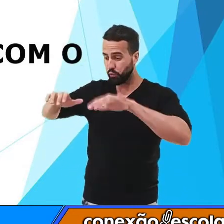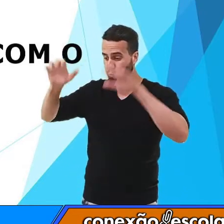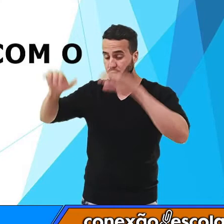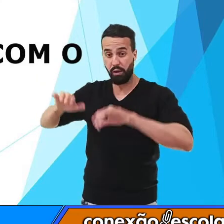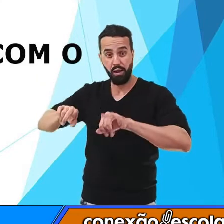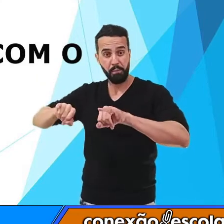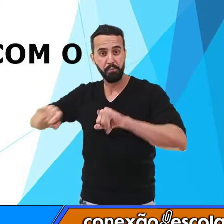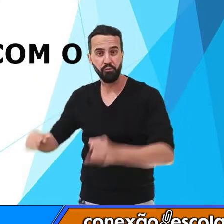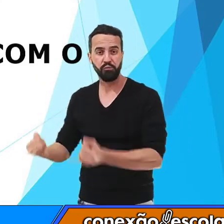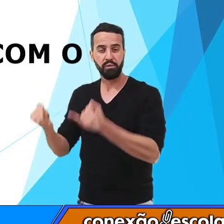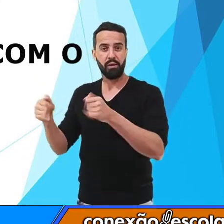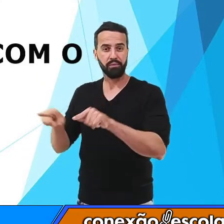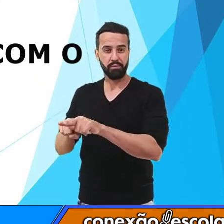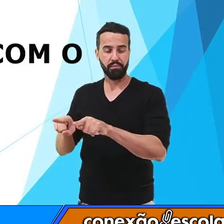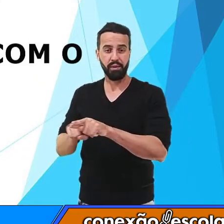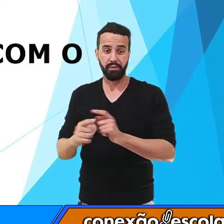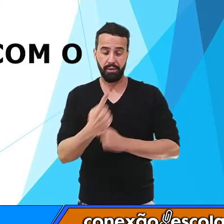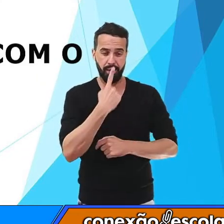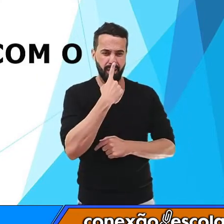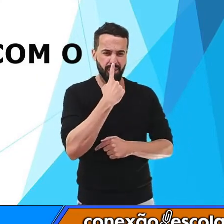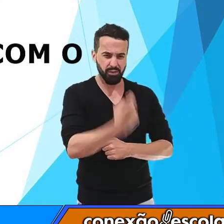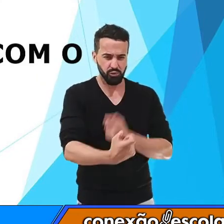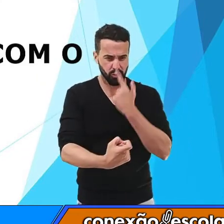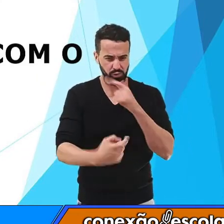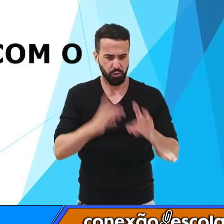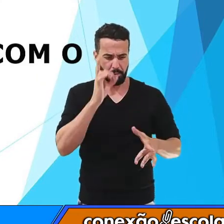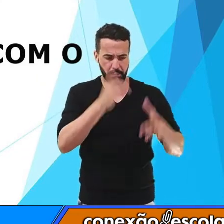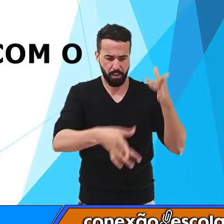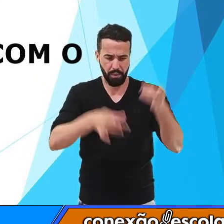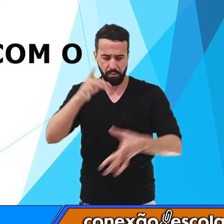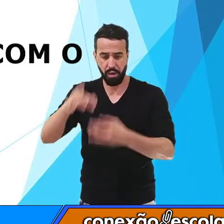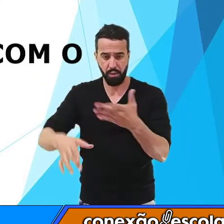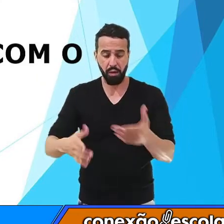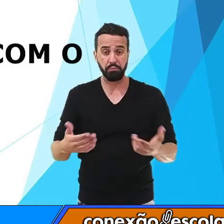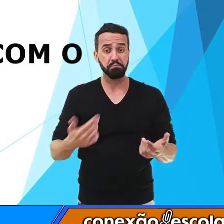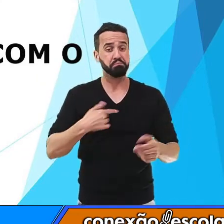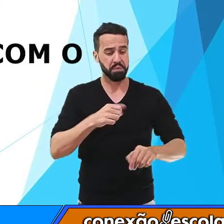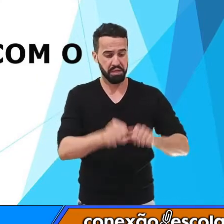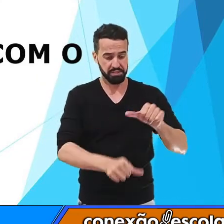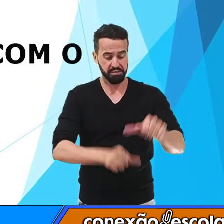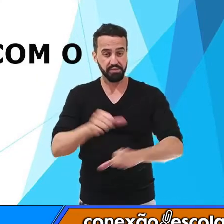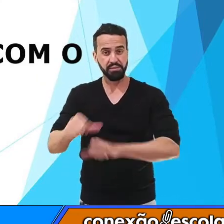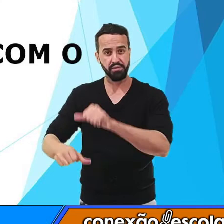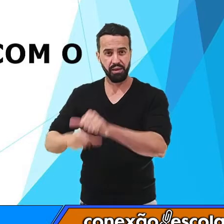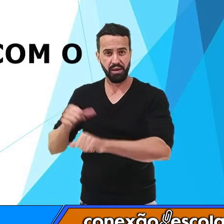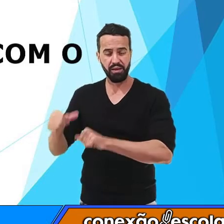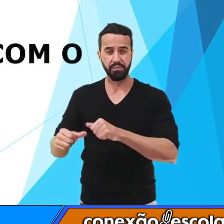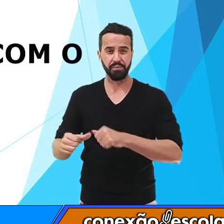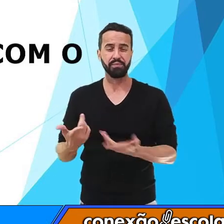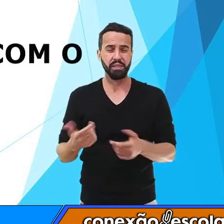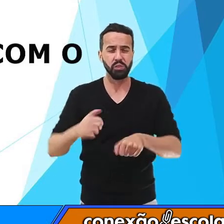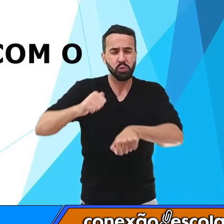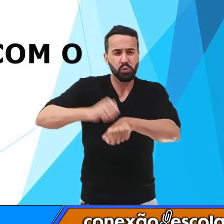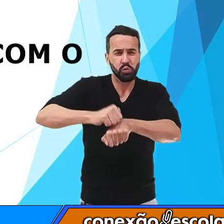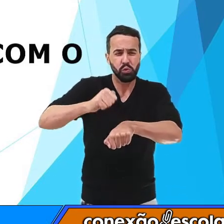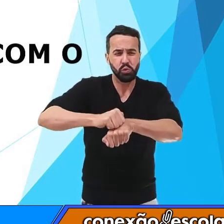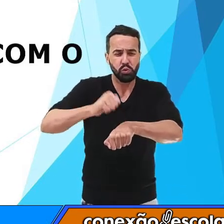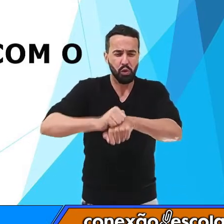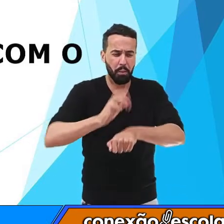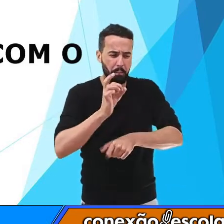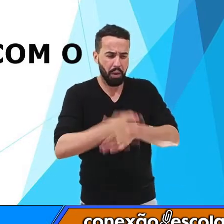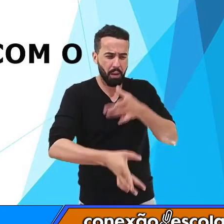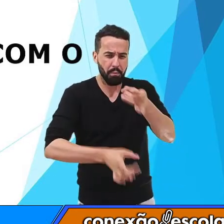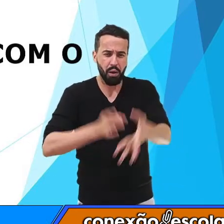seu lixo, impedir que cada vez menos resíduos sólidos vão parar lá